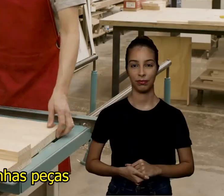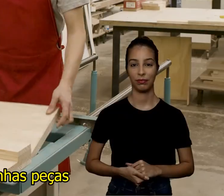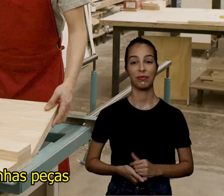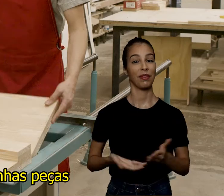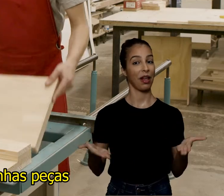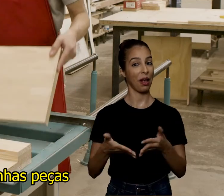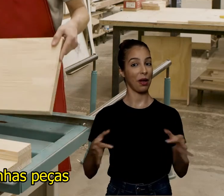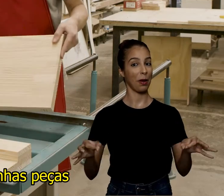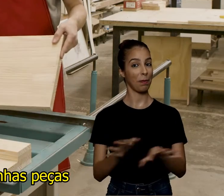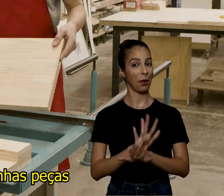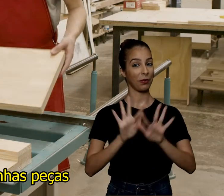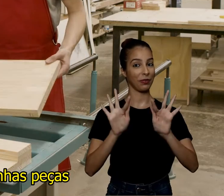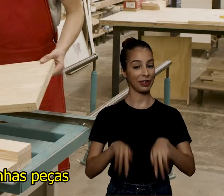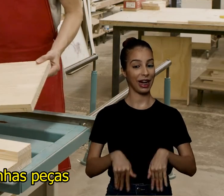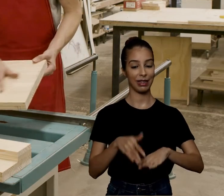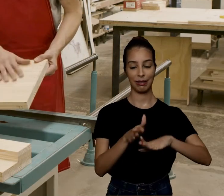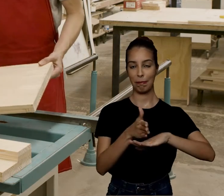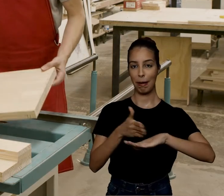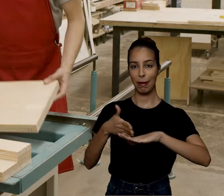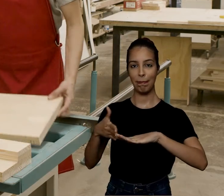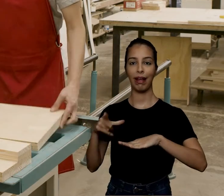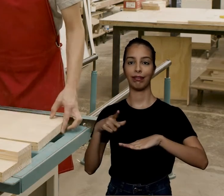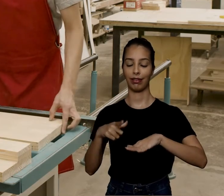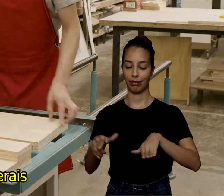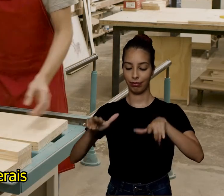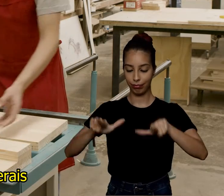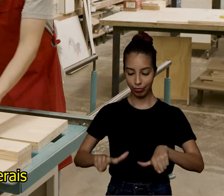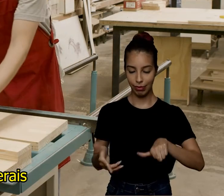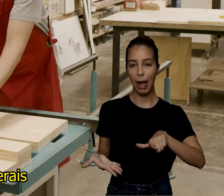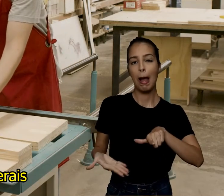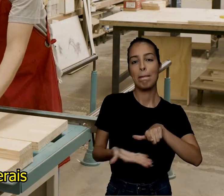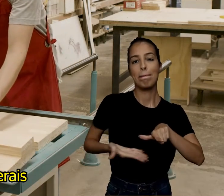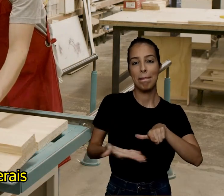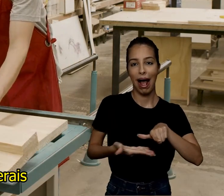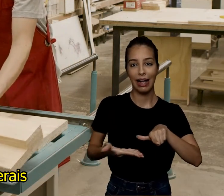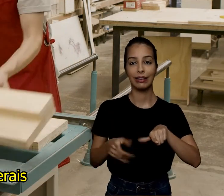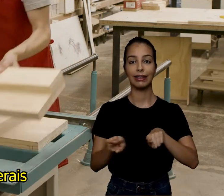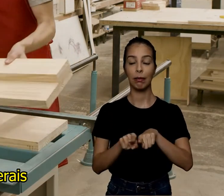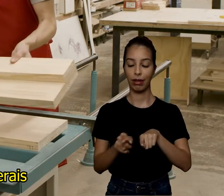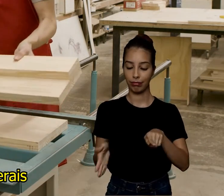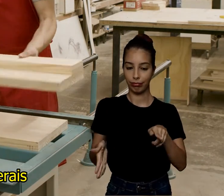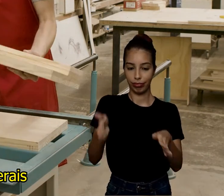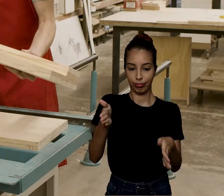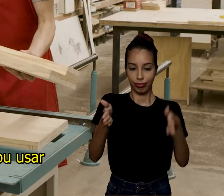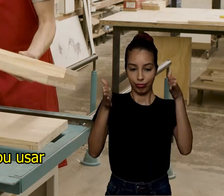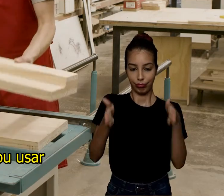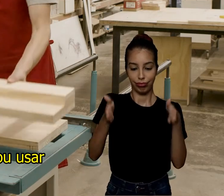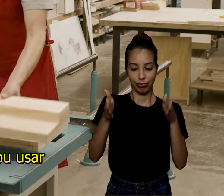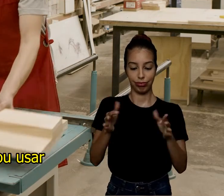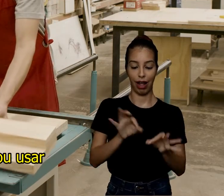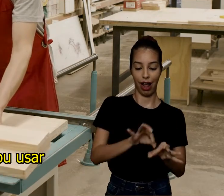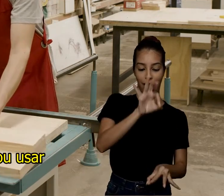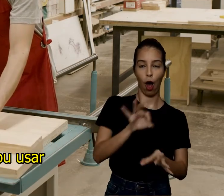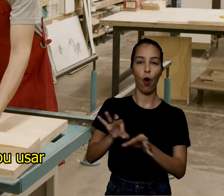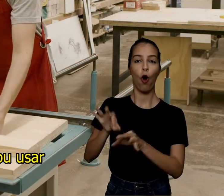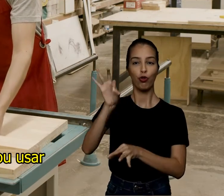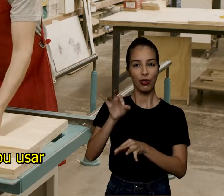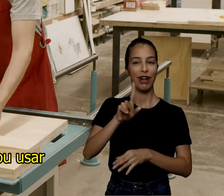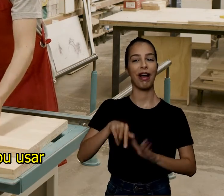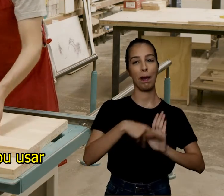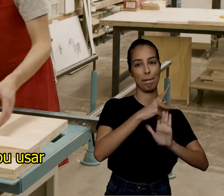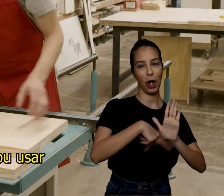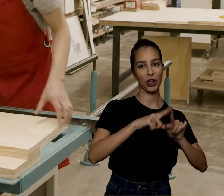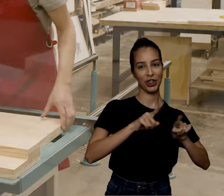Aqui eu tenho então as minhas peças, a minha base e aqui as minhas laterais nas duas alturas que eu vou usar no